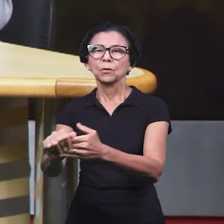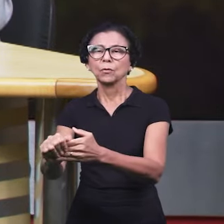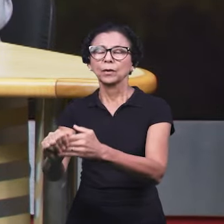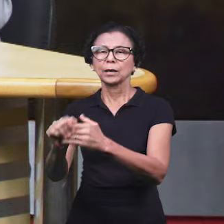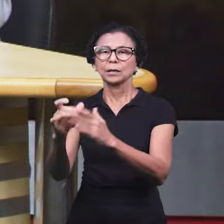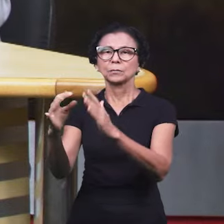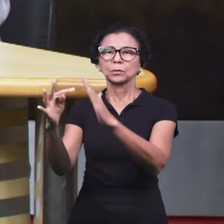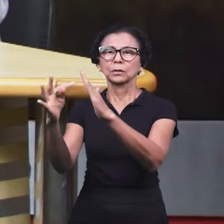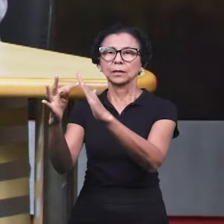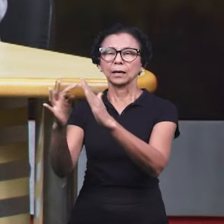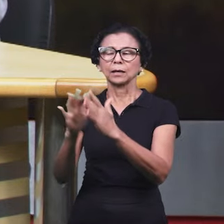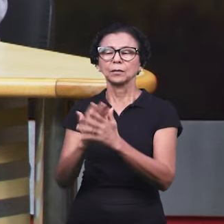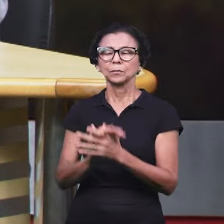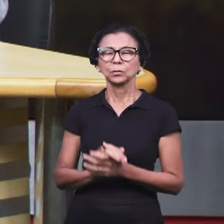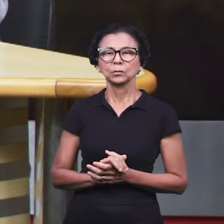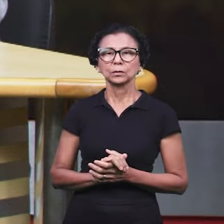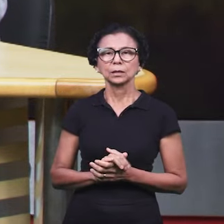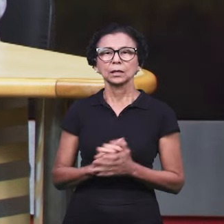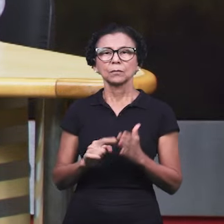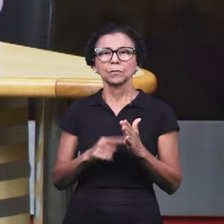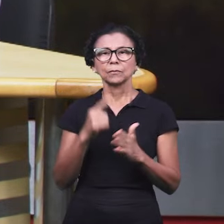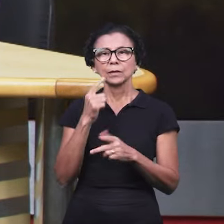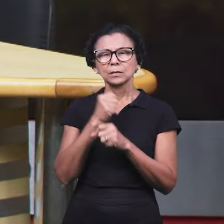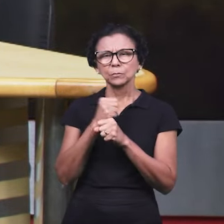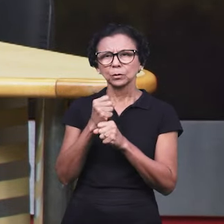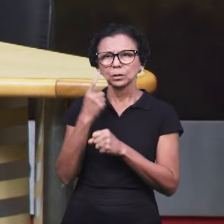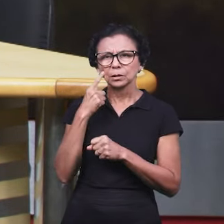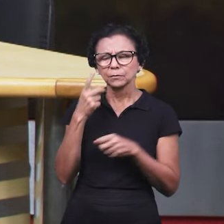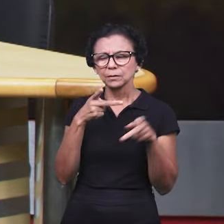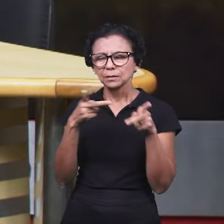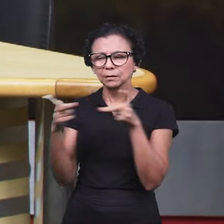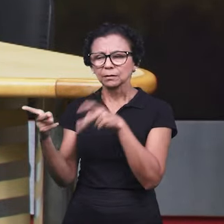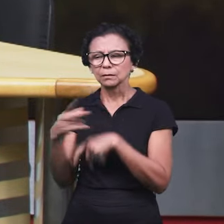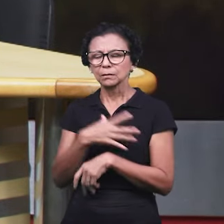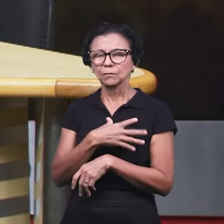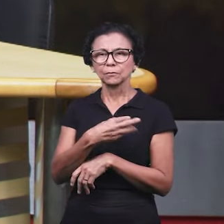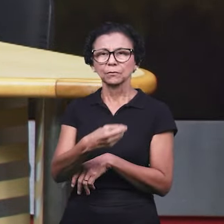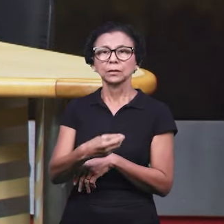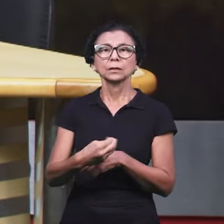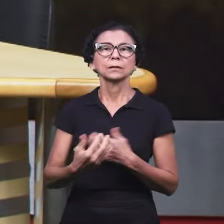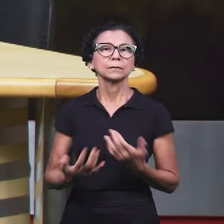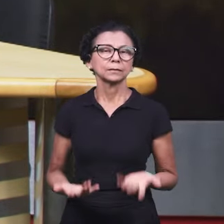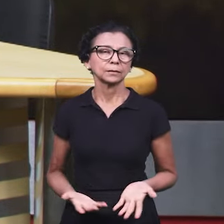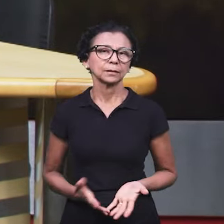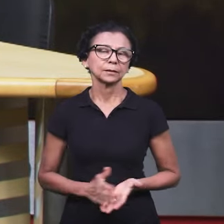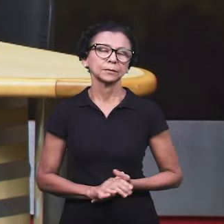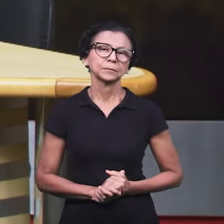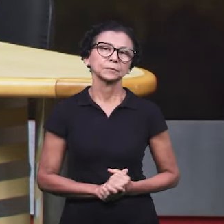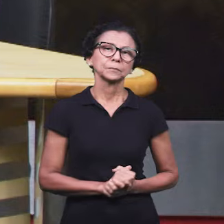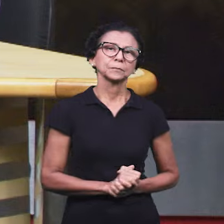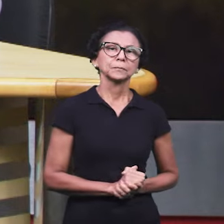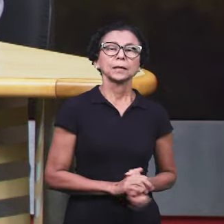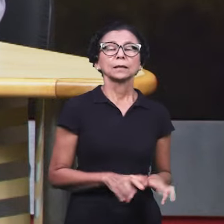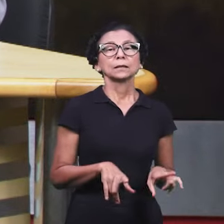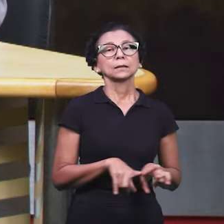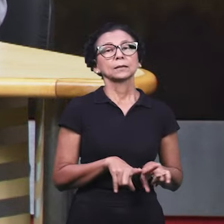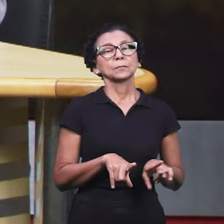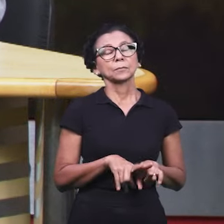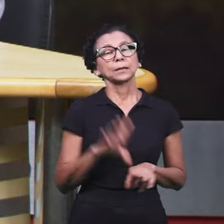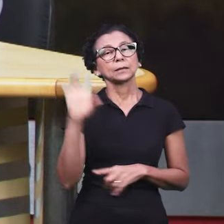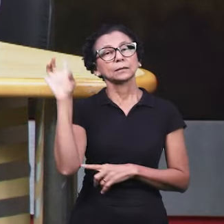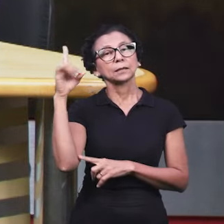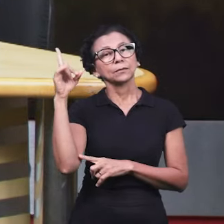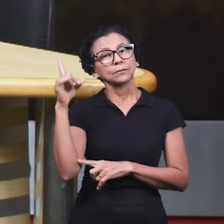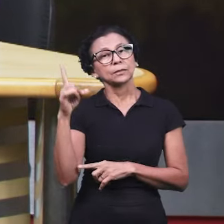de Samuel todos os anos enfim e e nós vemos toda essa sequência né na na nós falamos aqui sobre